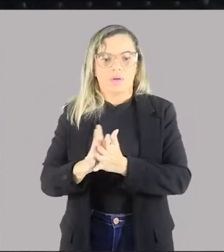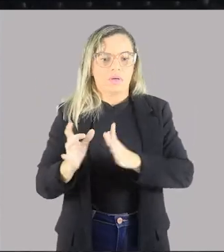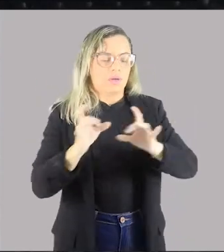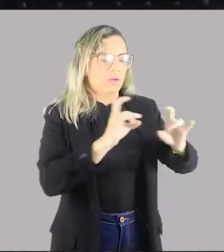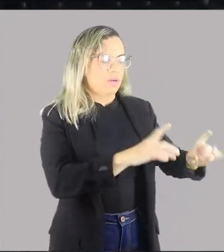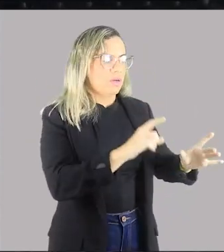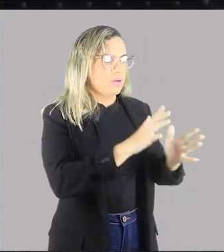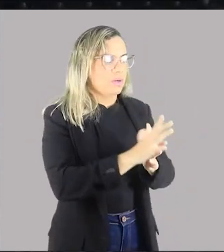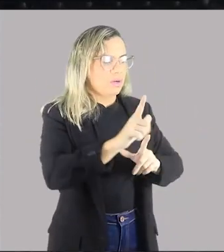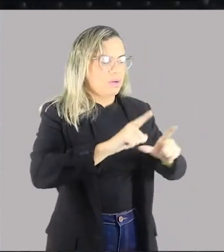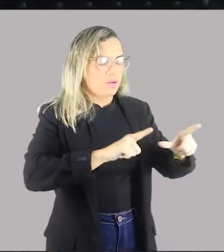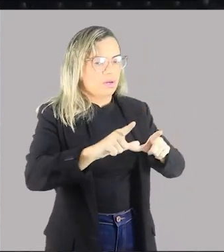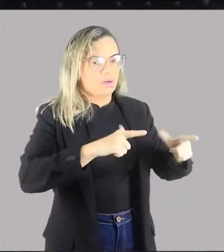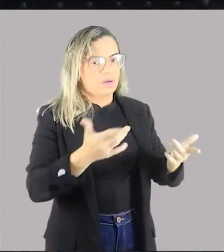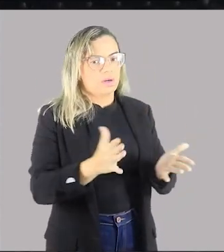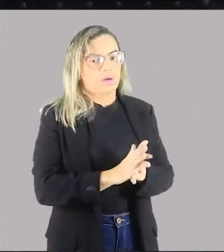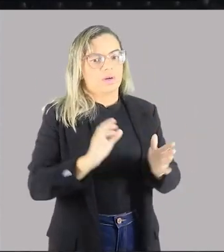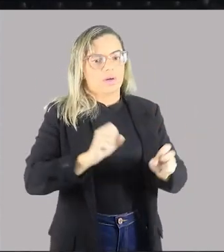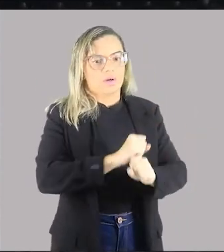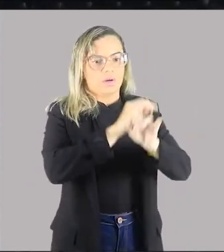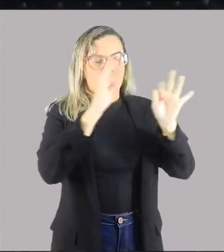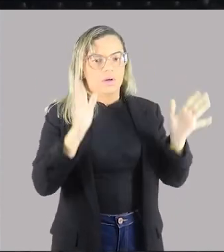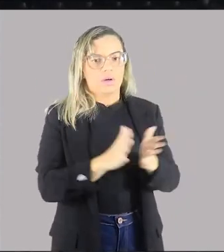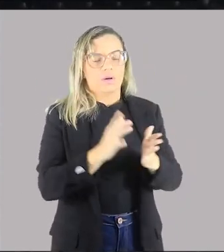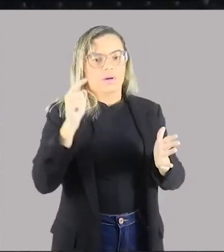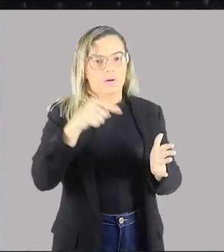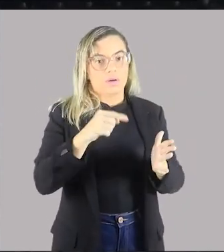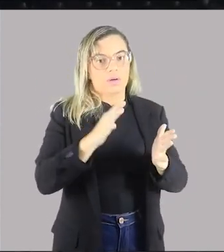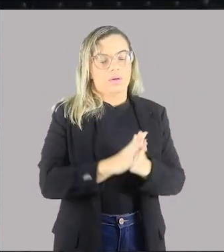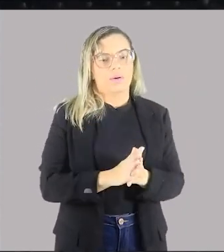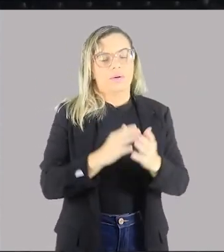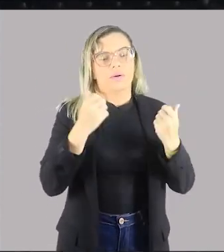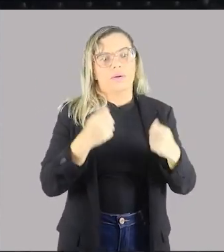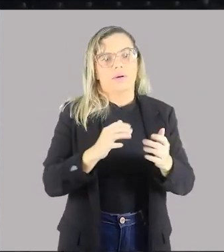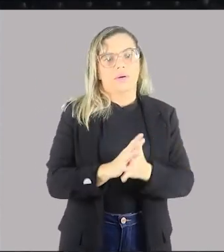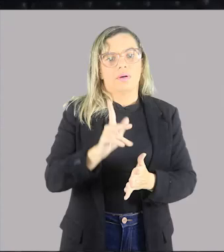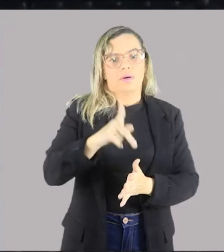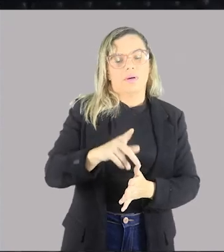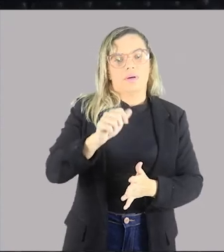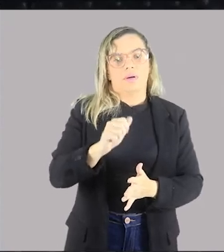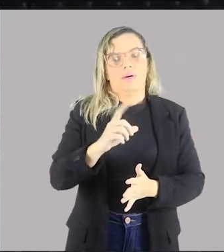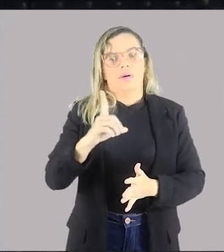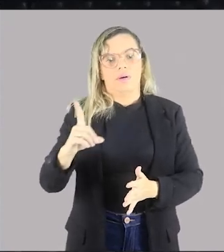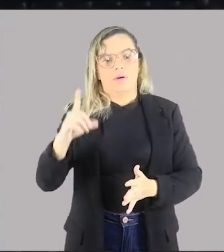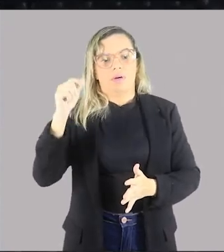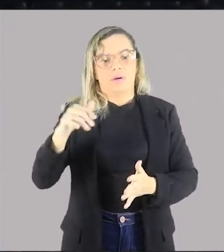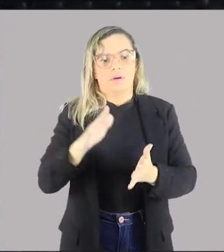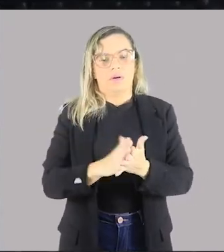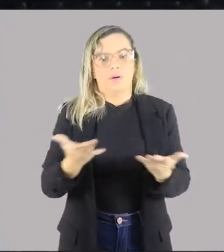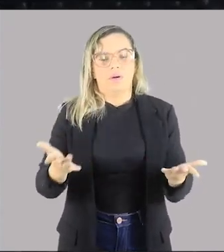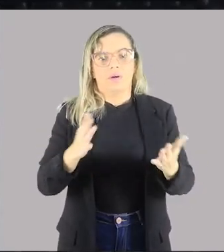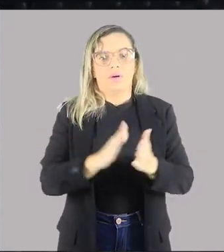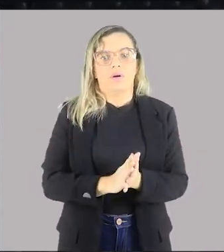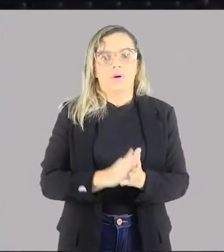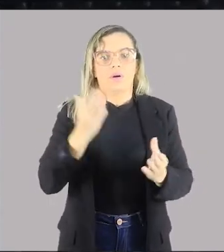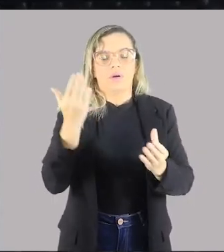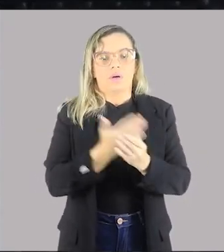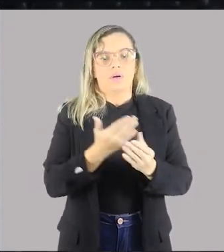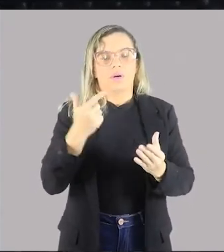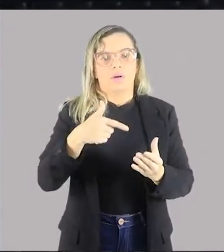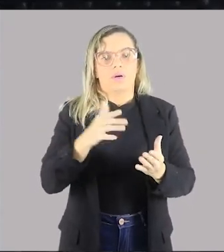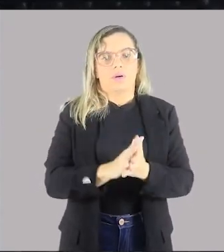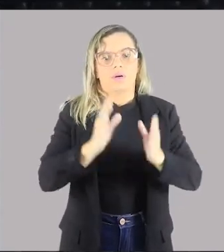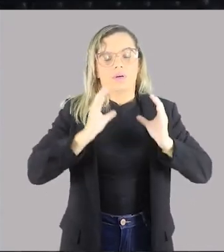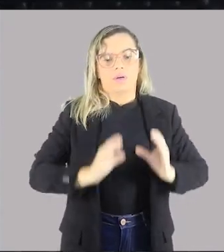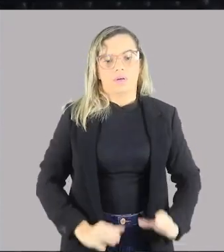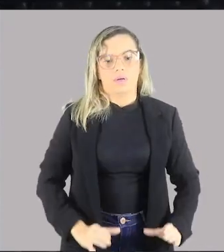cargo. Obviamente que vai precisar existir um PAD, um processo administrativo disciplinar, para que isso ocorra, logo após os